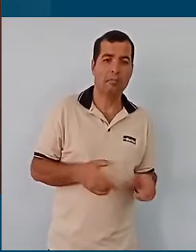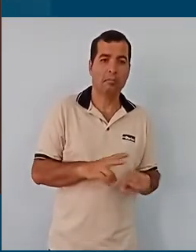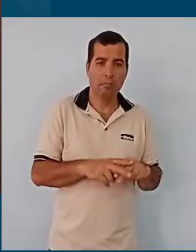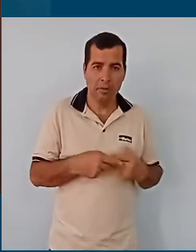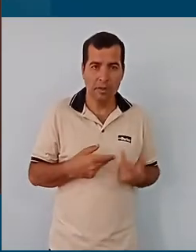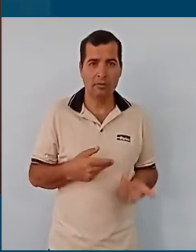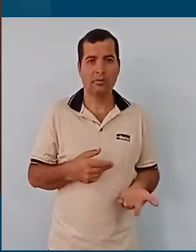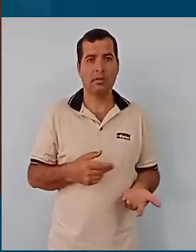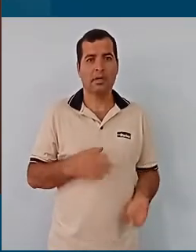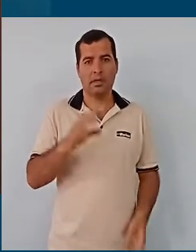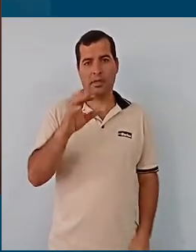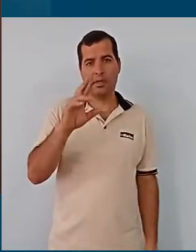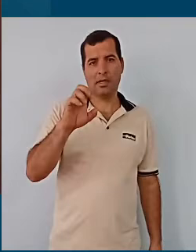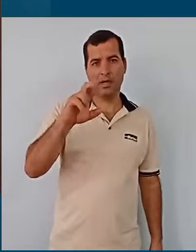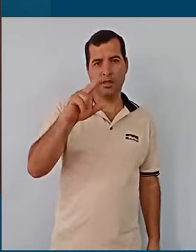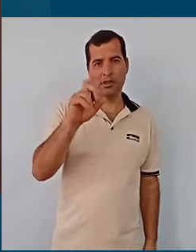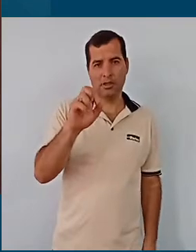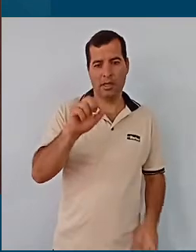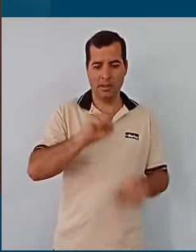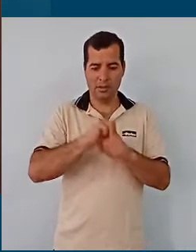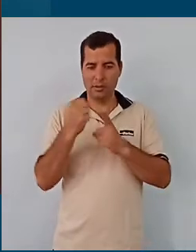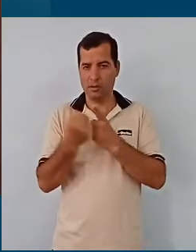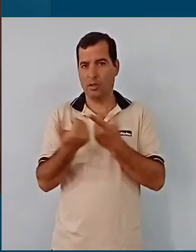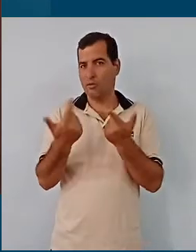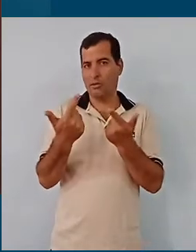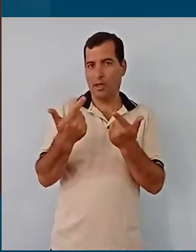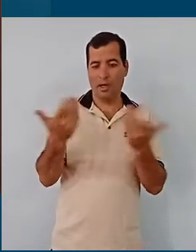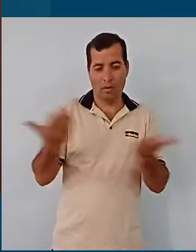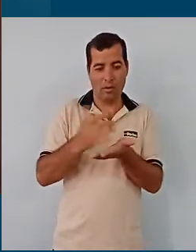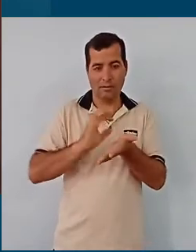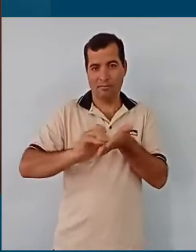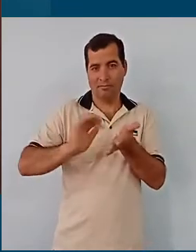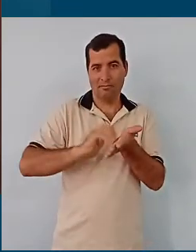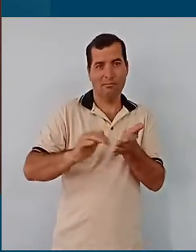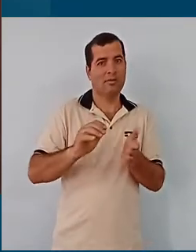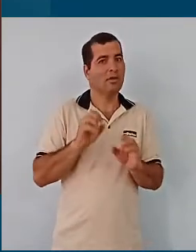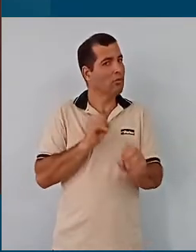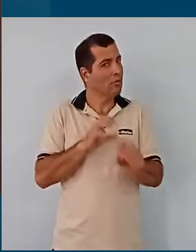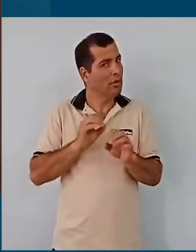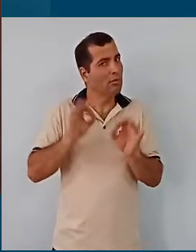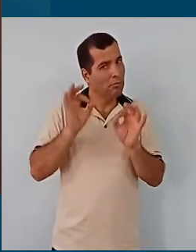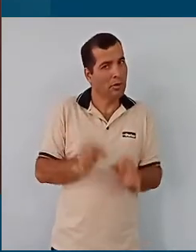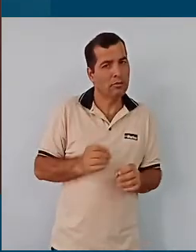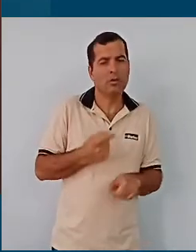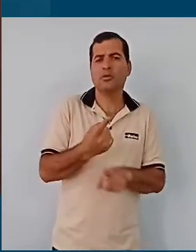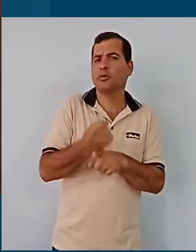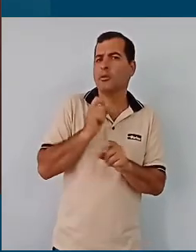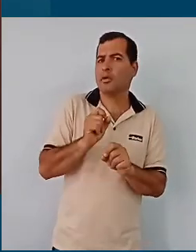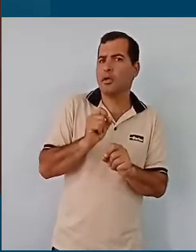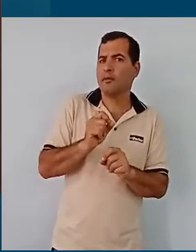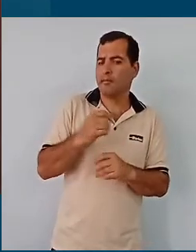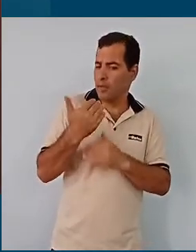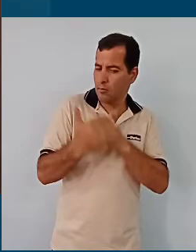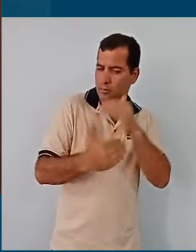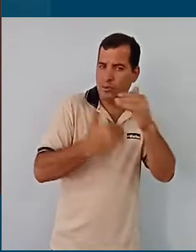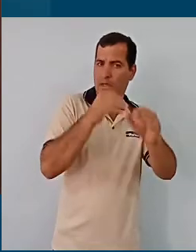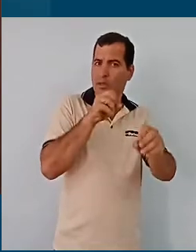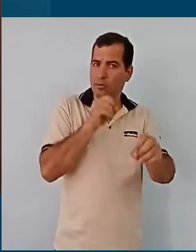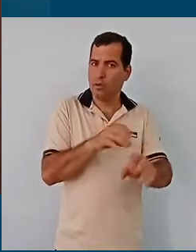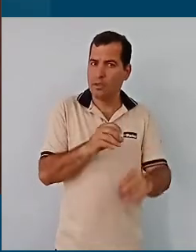lá na promoção social, está na Secretaria de Educação, porque nós descobrimos que os processos de educação